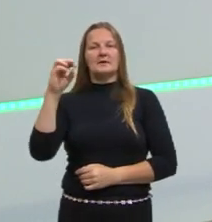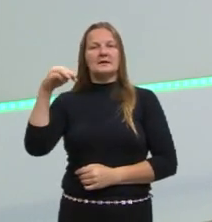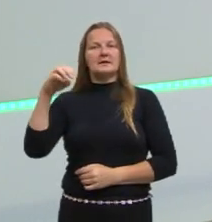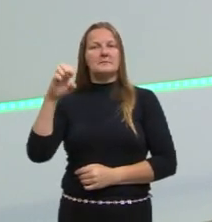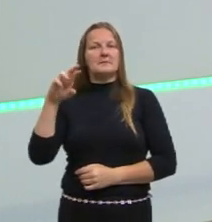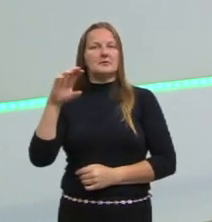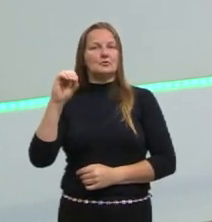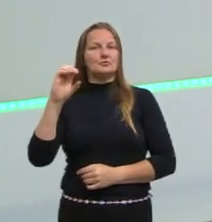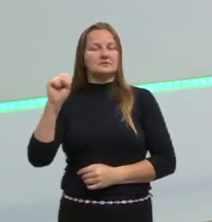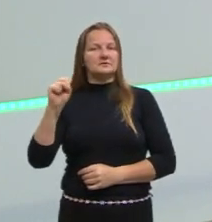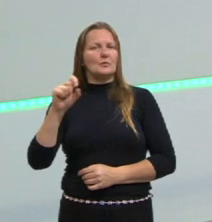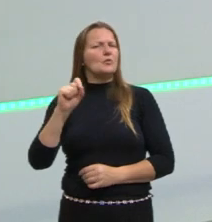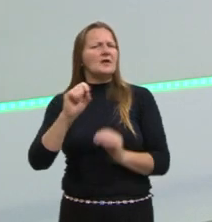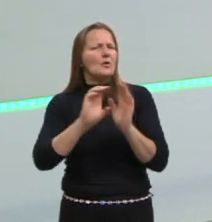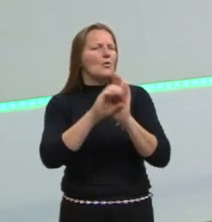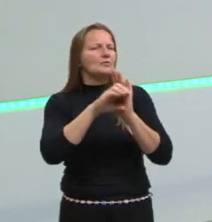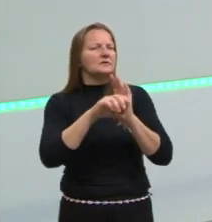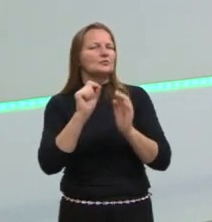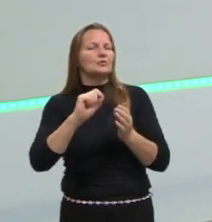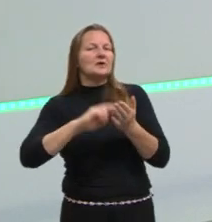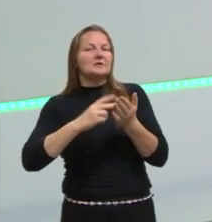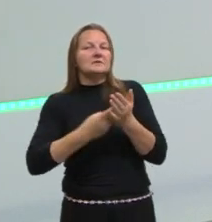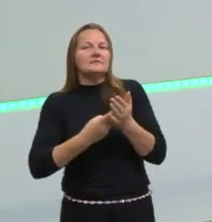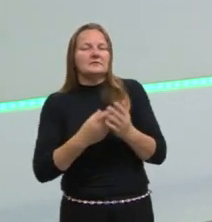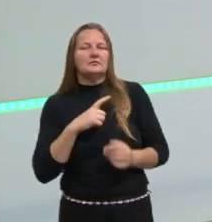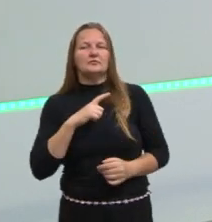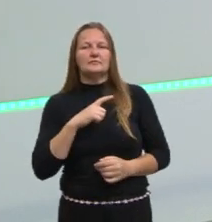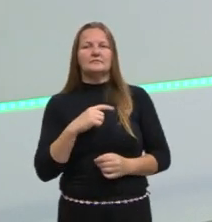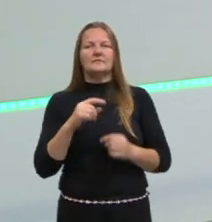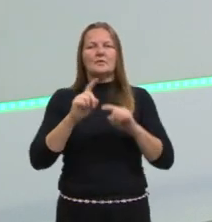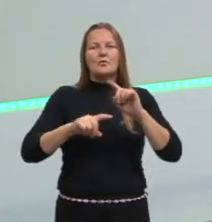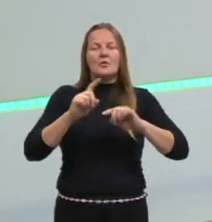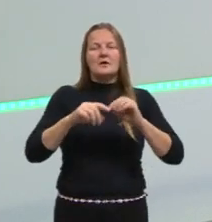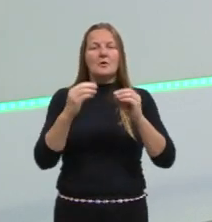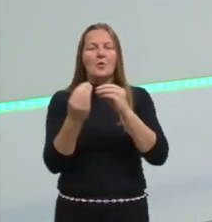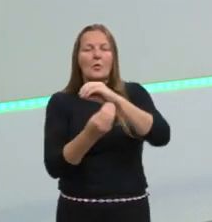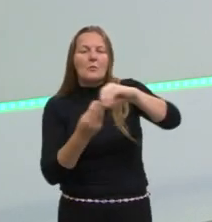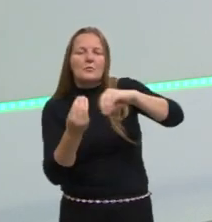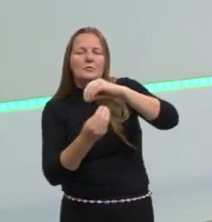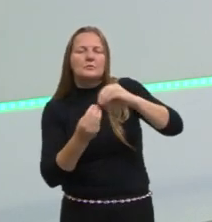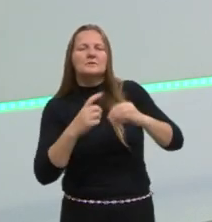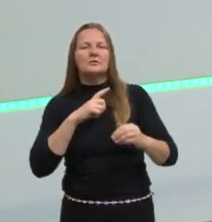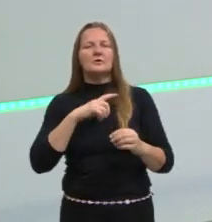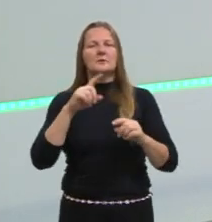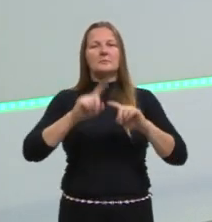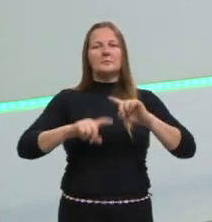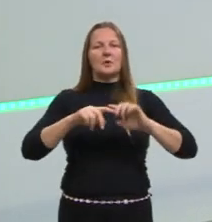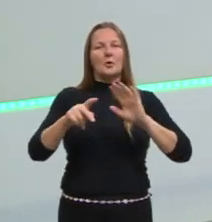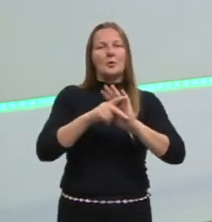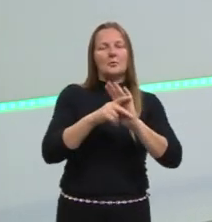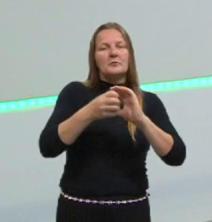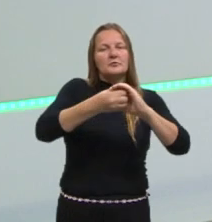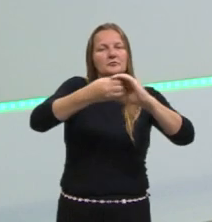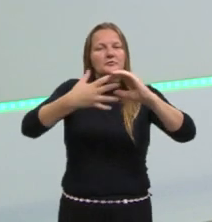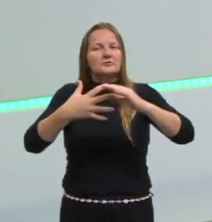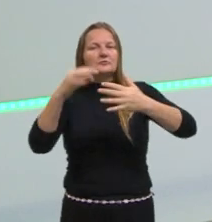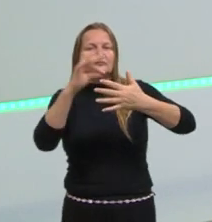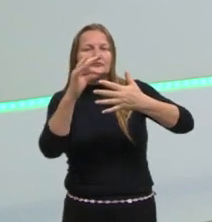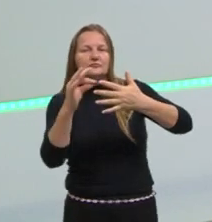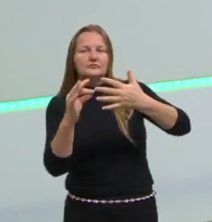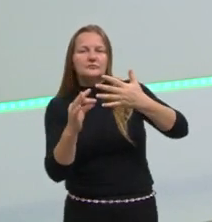dos conceitos do que que são Qual a constituição a composição Quais as classificações